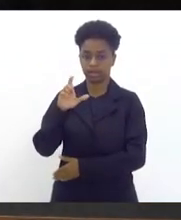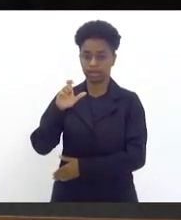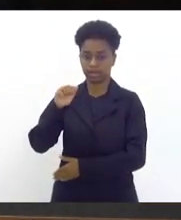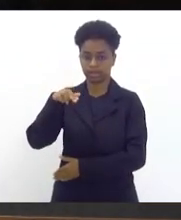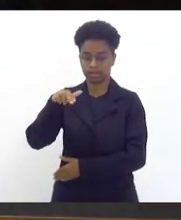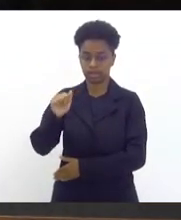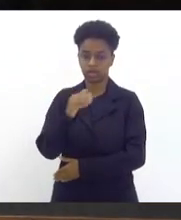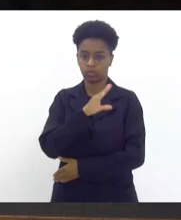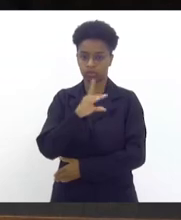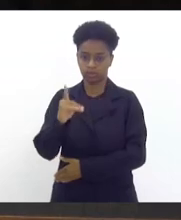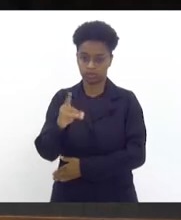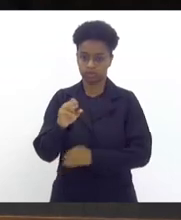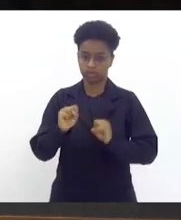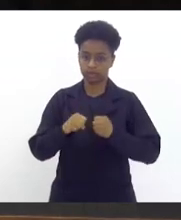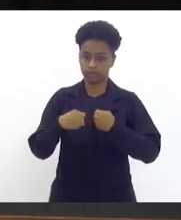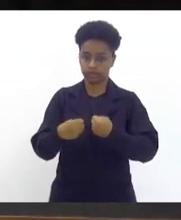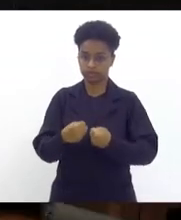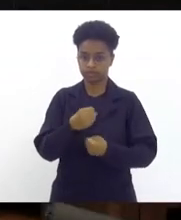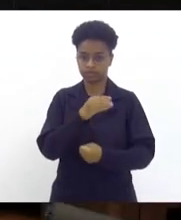criminal